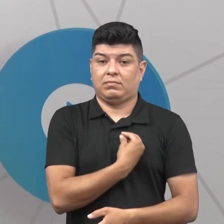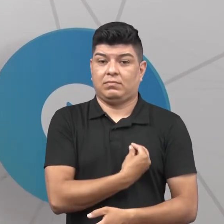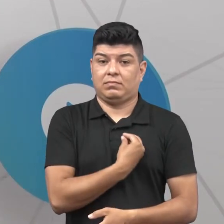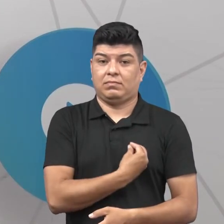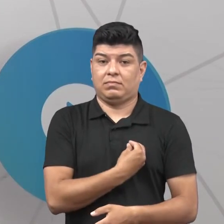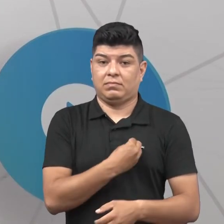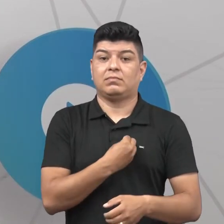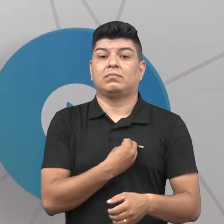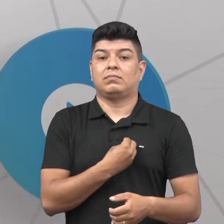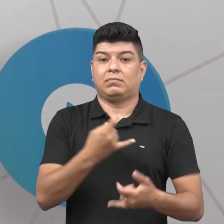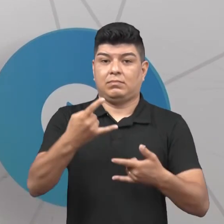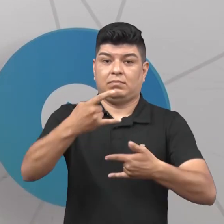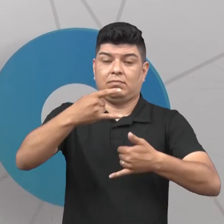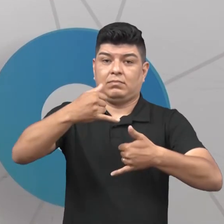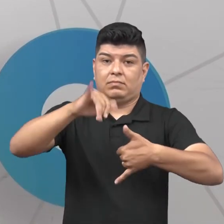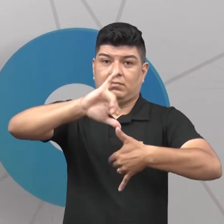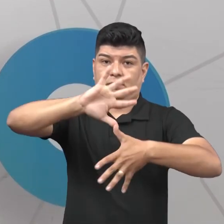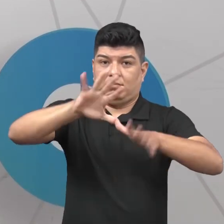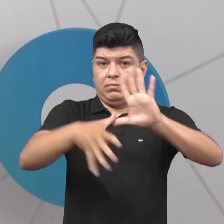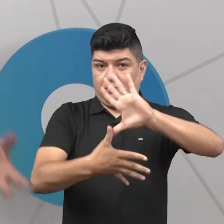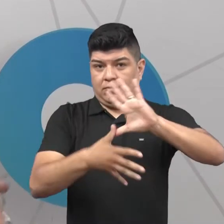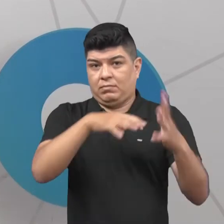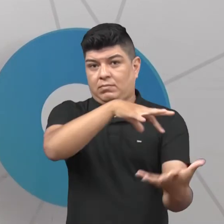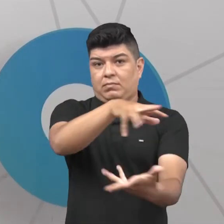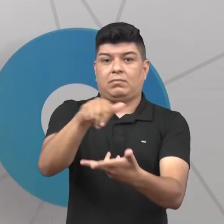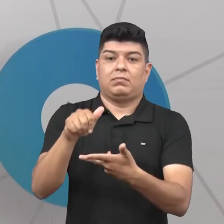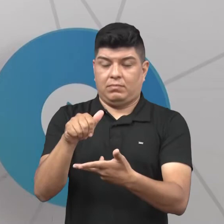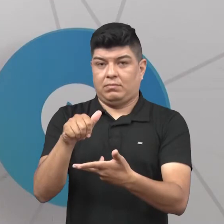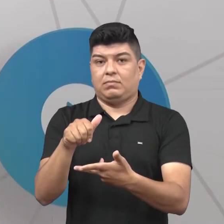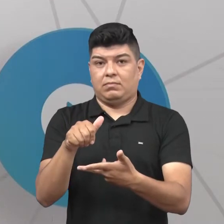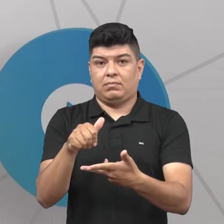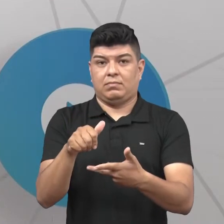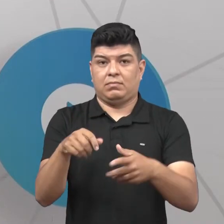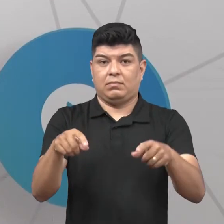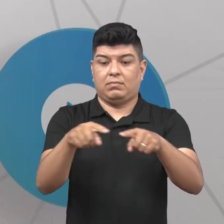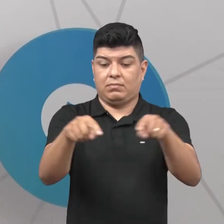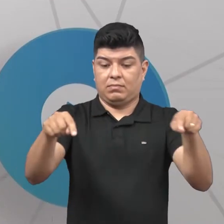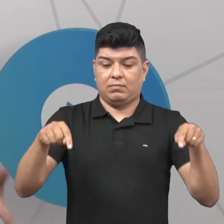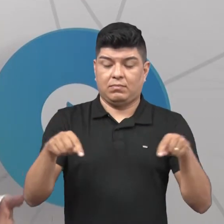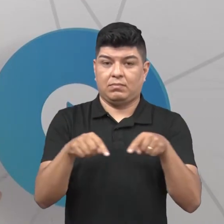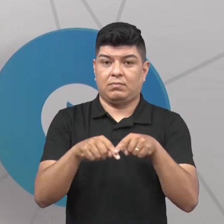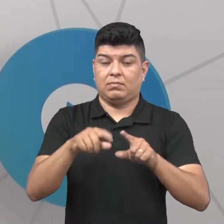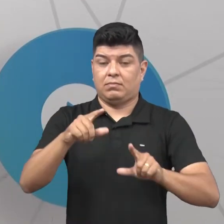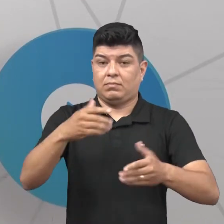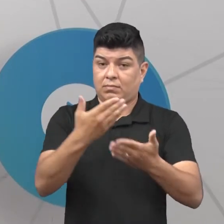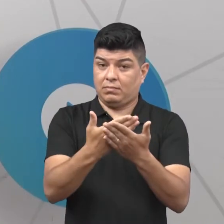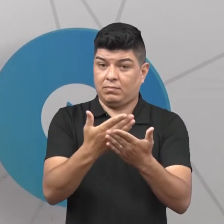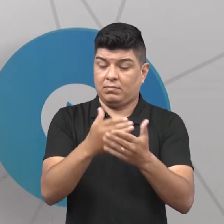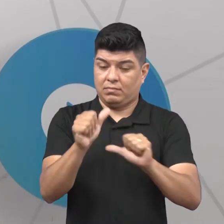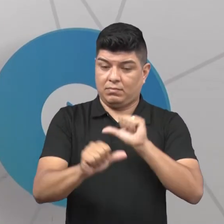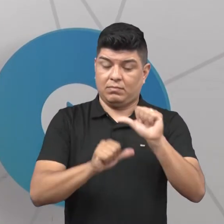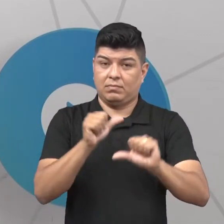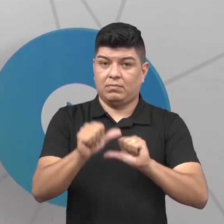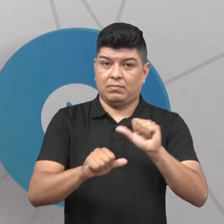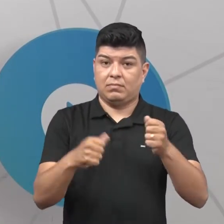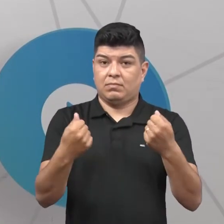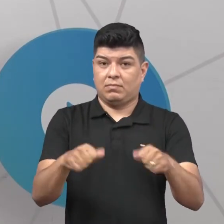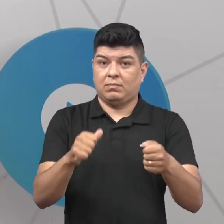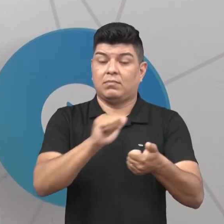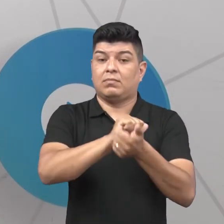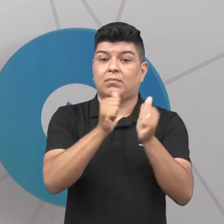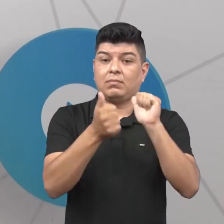aí de pandemia e a nossa sala de aula mudou esse formato. E nós precisamos nos adequar e